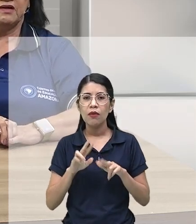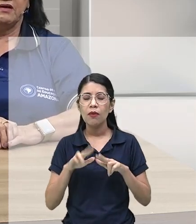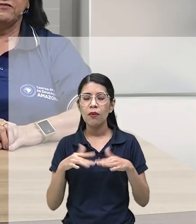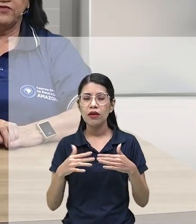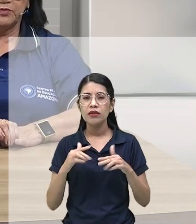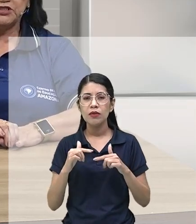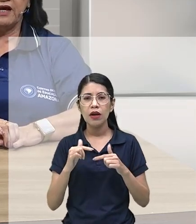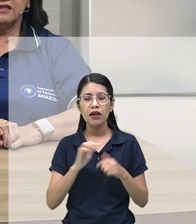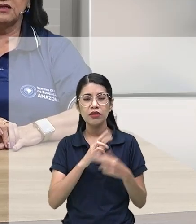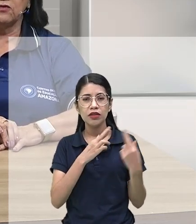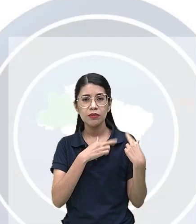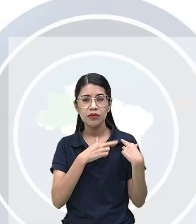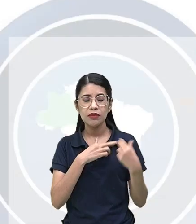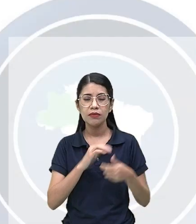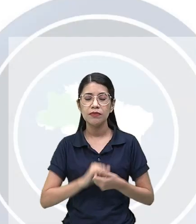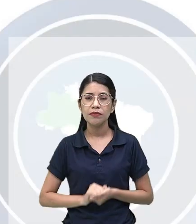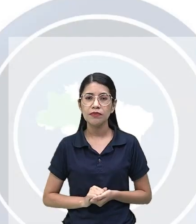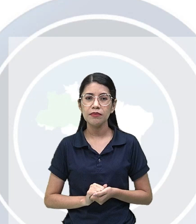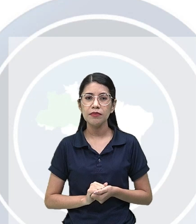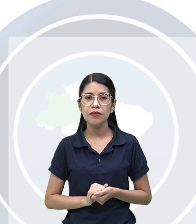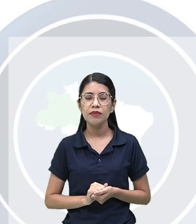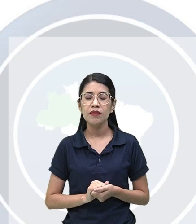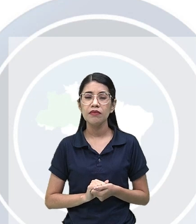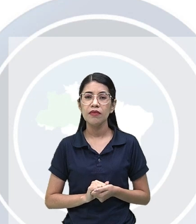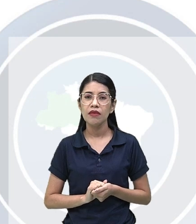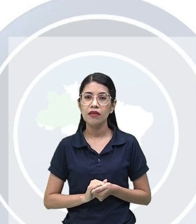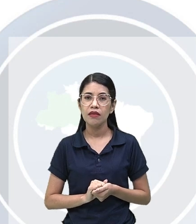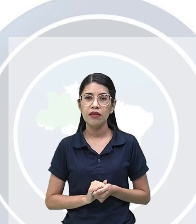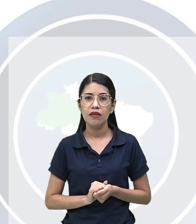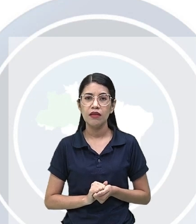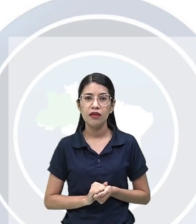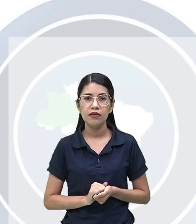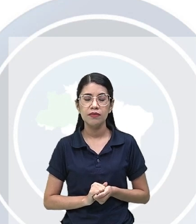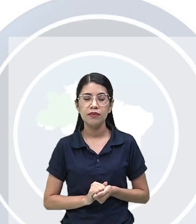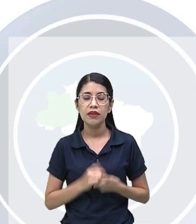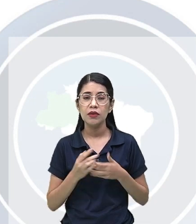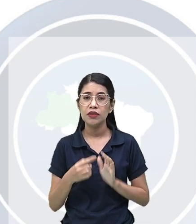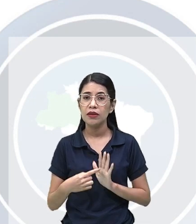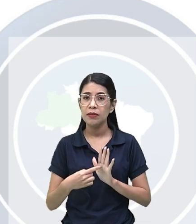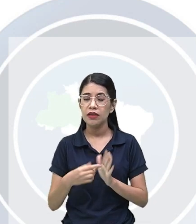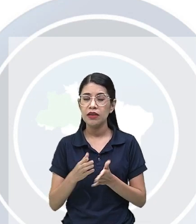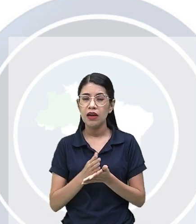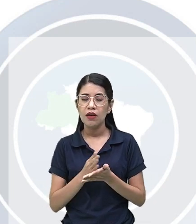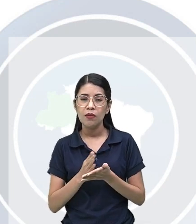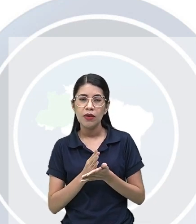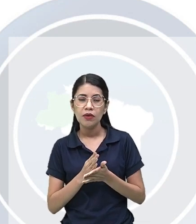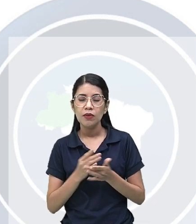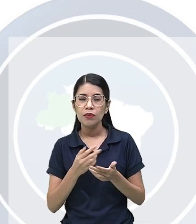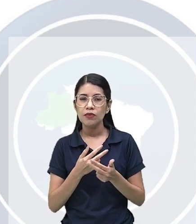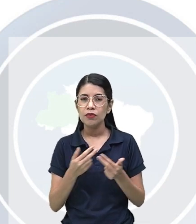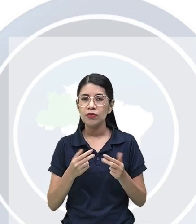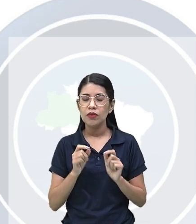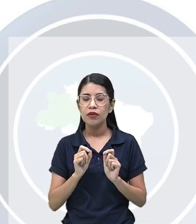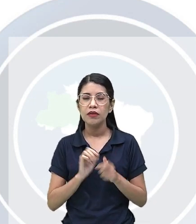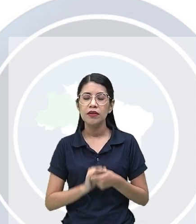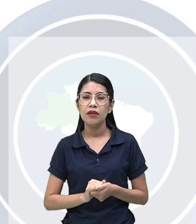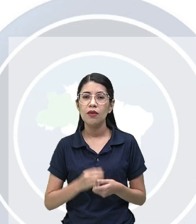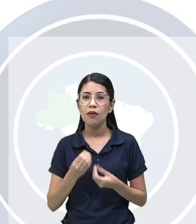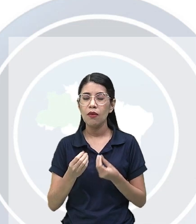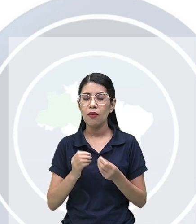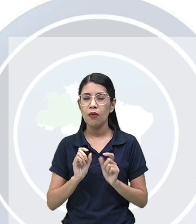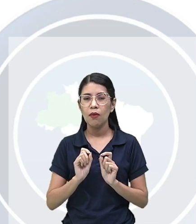mesmo. Vamos lá, então. Como reforço, nós vamos estar colocando as atribuições da